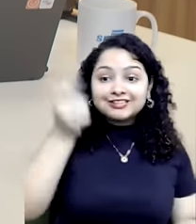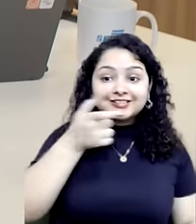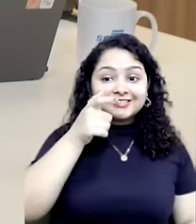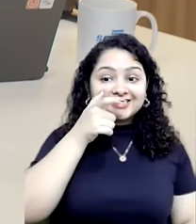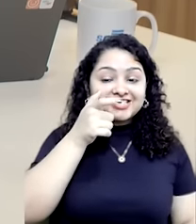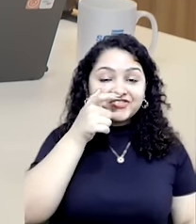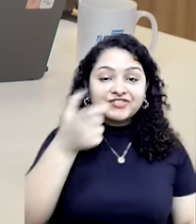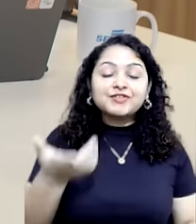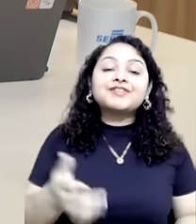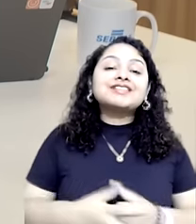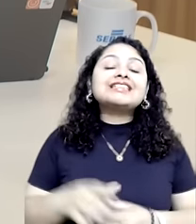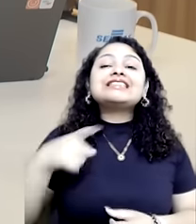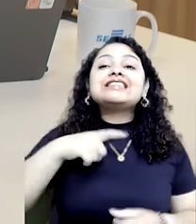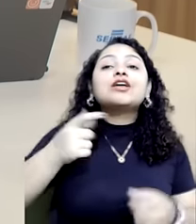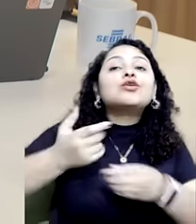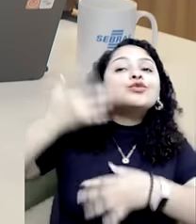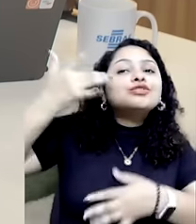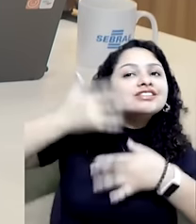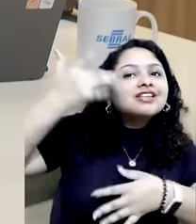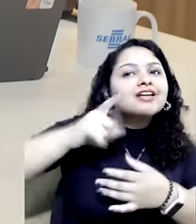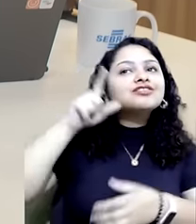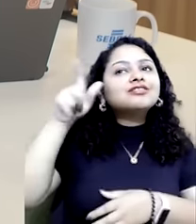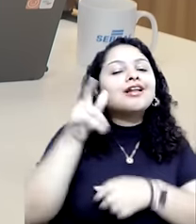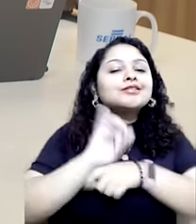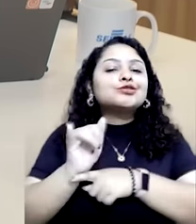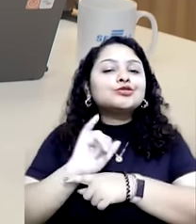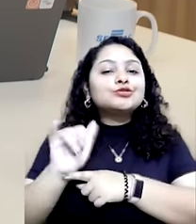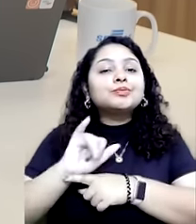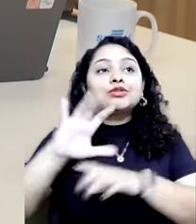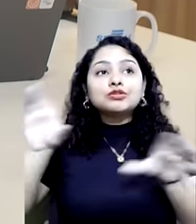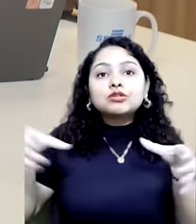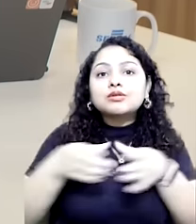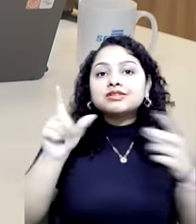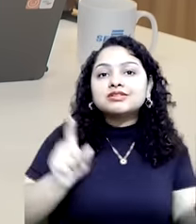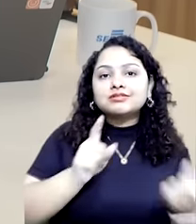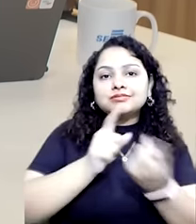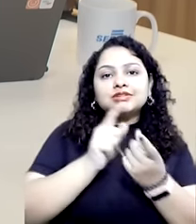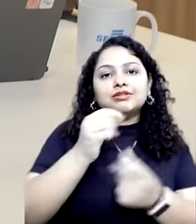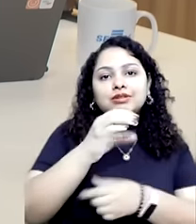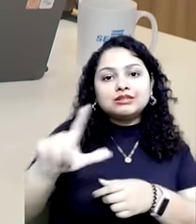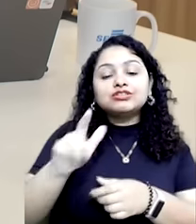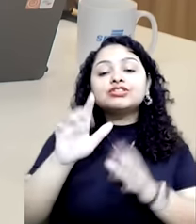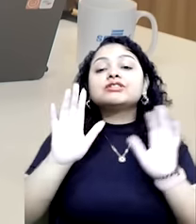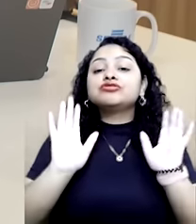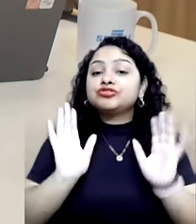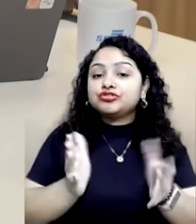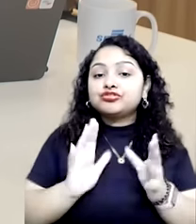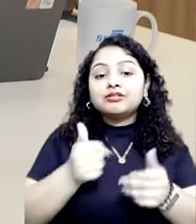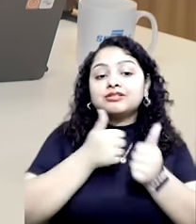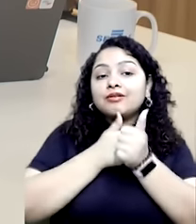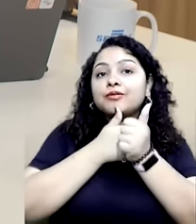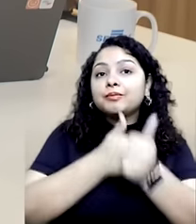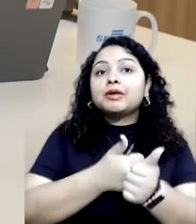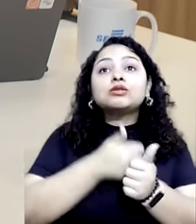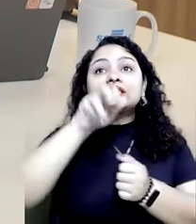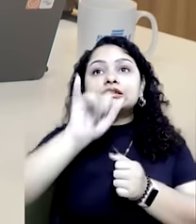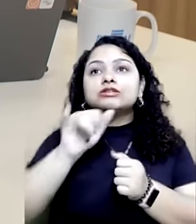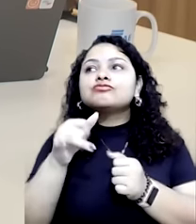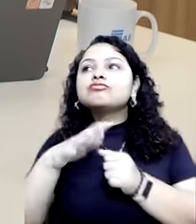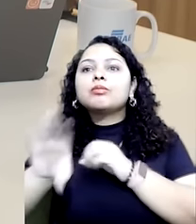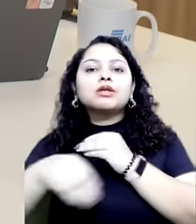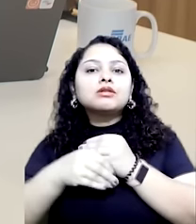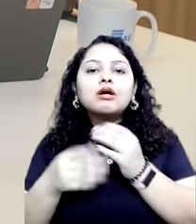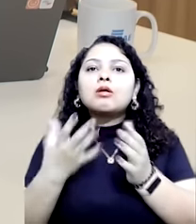nos assistindo tem um chat aí no canal no YouTube nossa equipe de atendimento ao cliente está acompanhando então se tiver algum